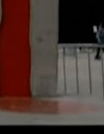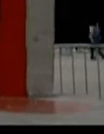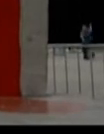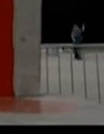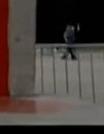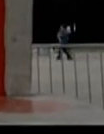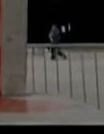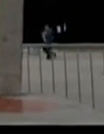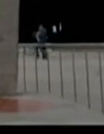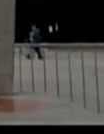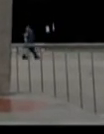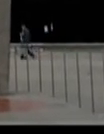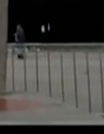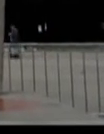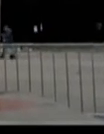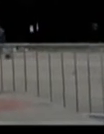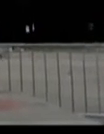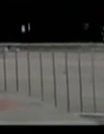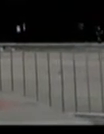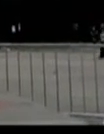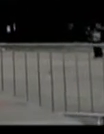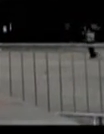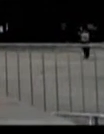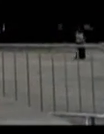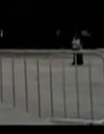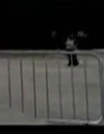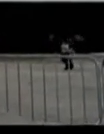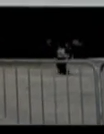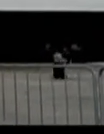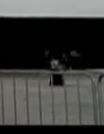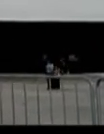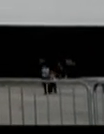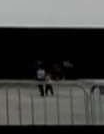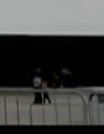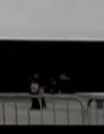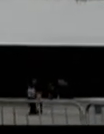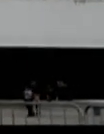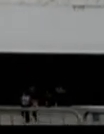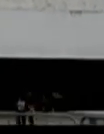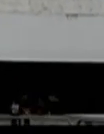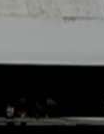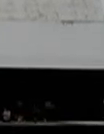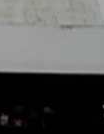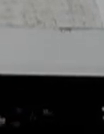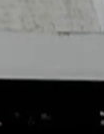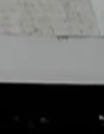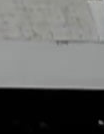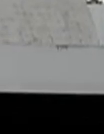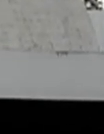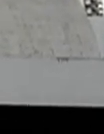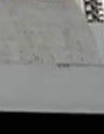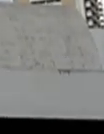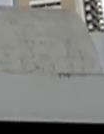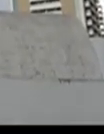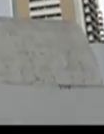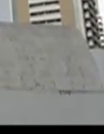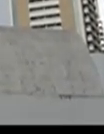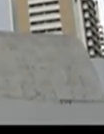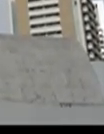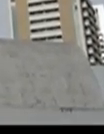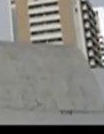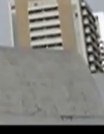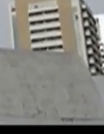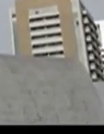entrada. Então, esse também traz para a gente, ele conta a história de Tiradentes, que foi